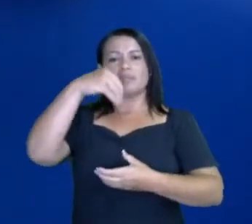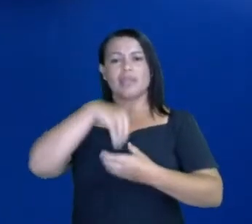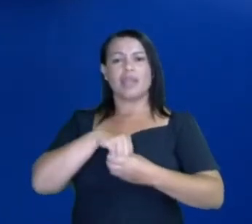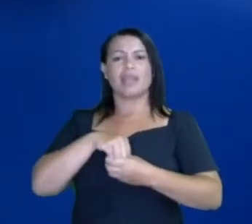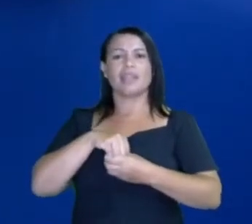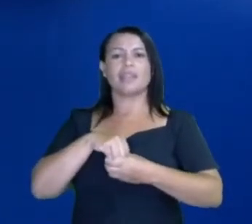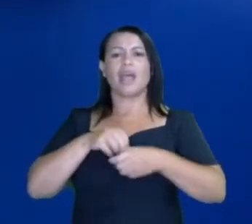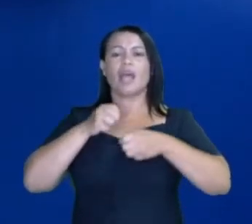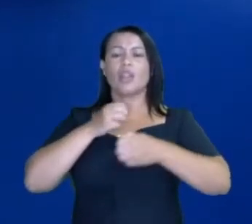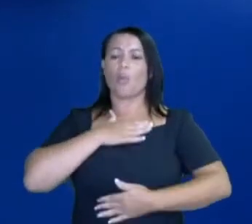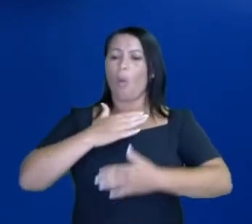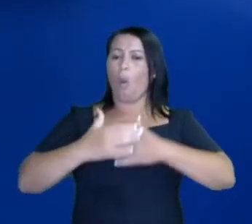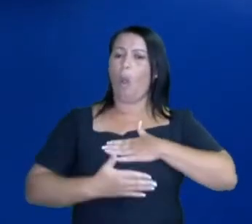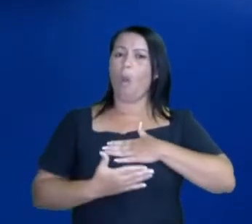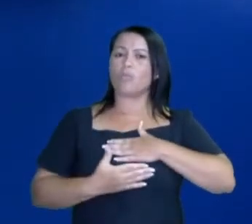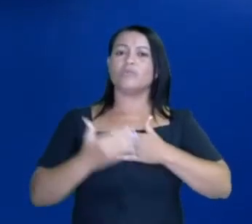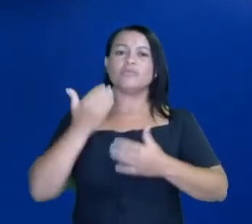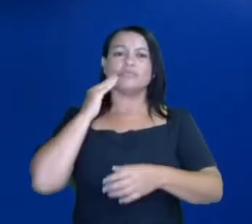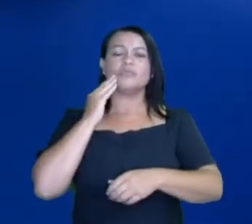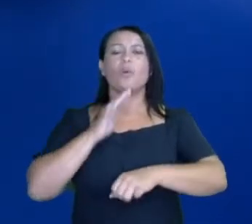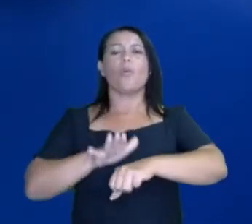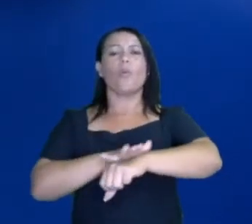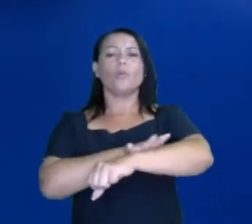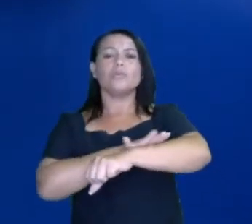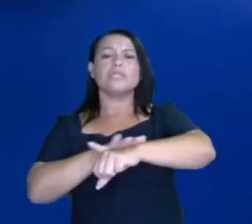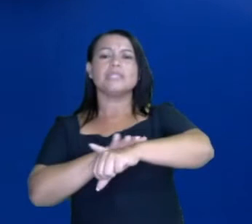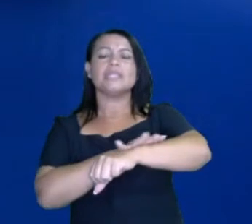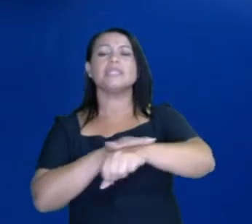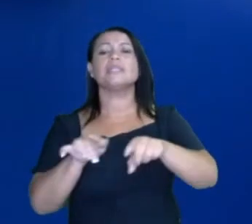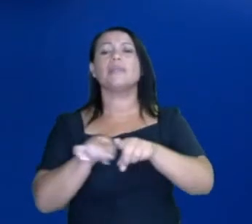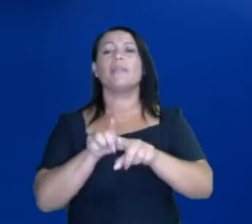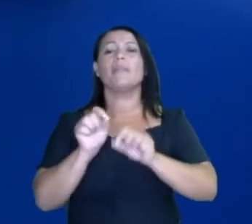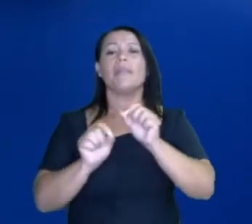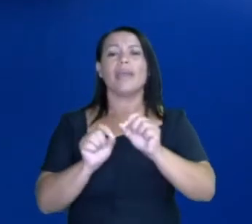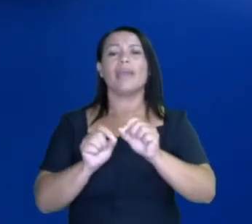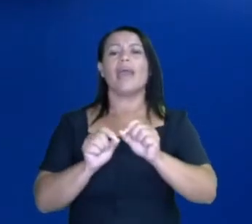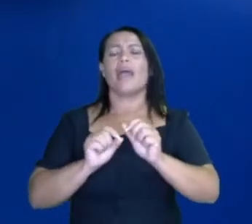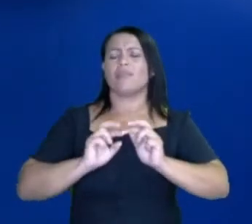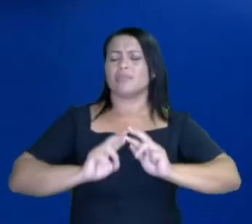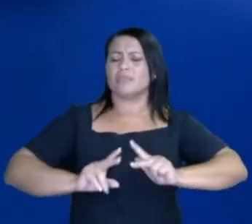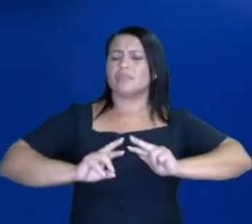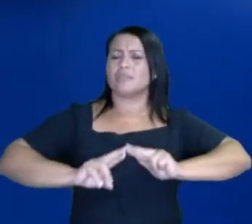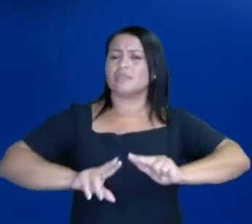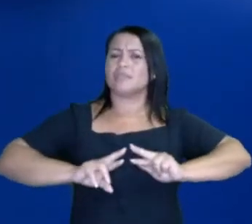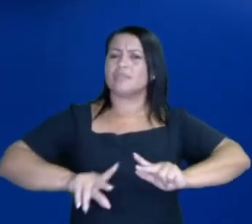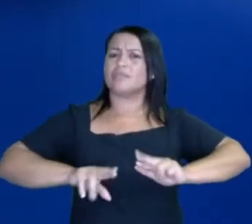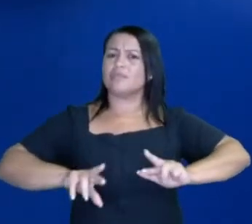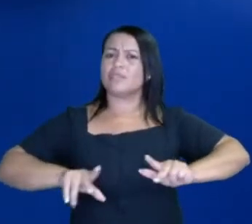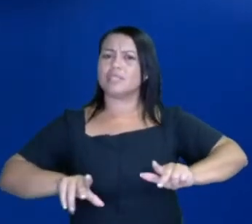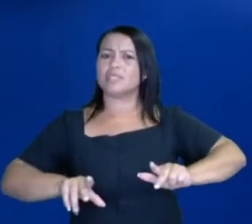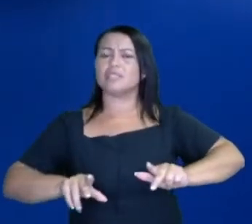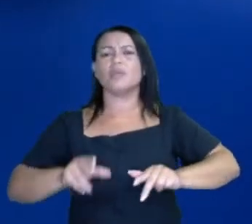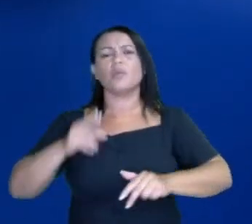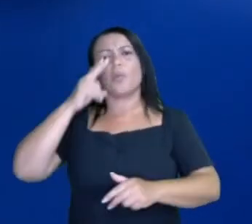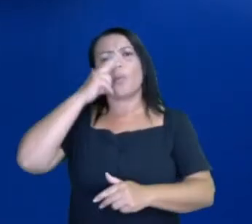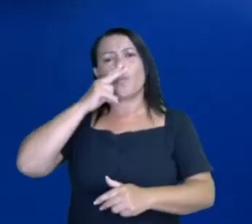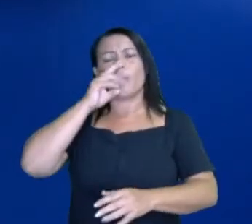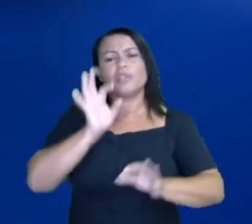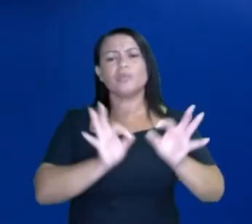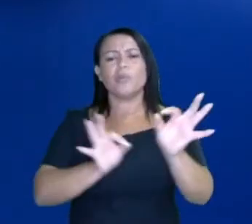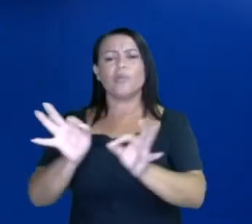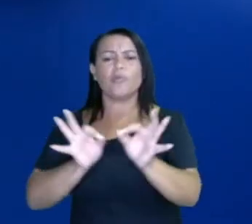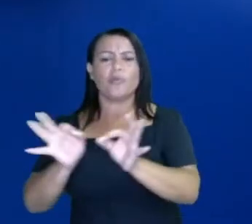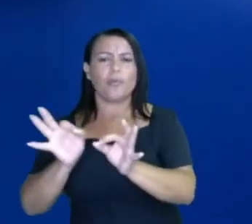daquele determinado tecido. E aí ela começará a se diferenciar no mesmo formato das